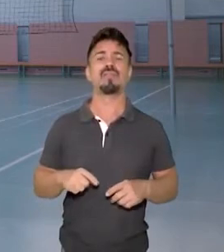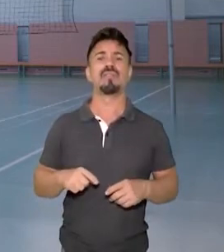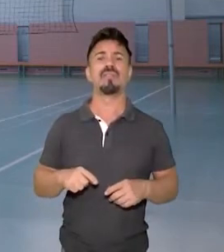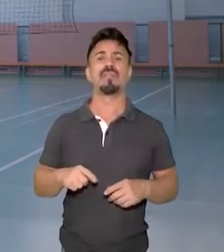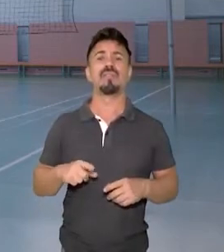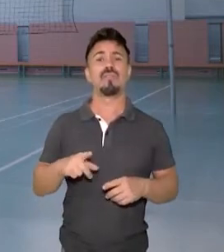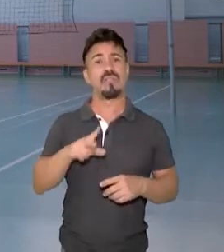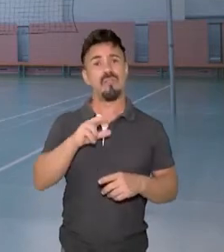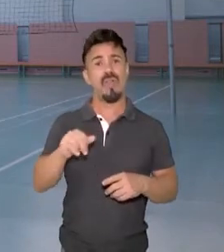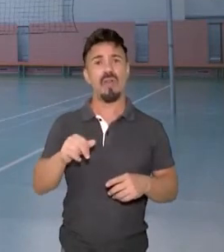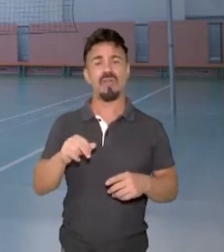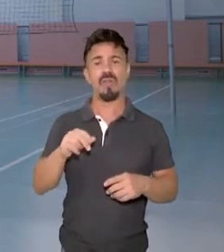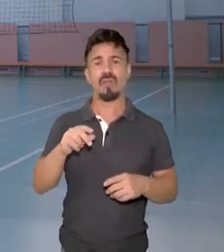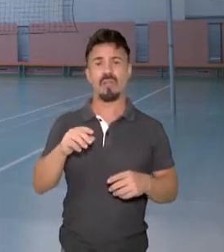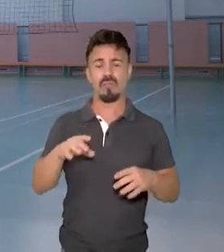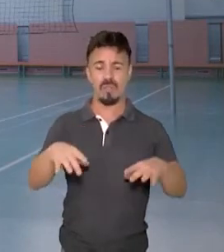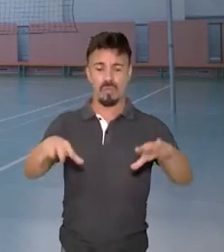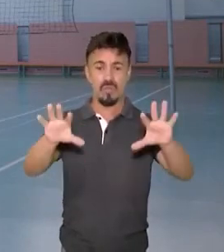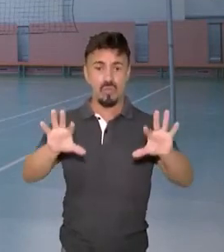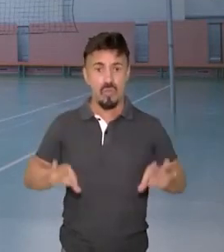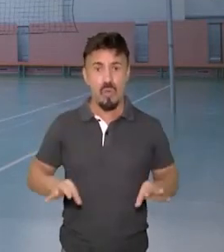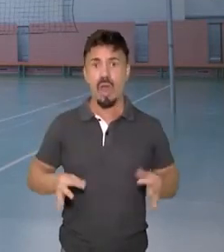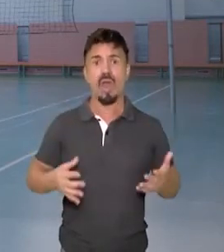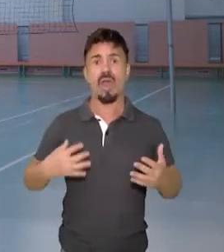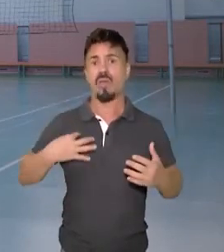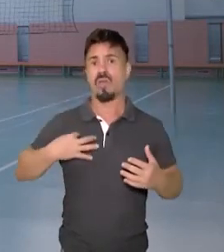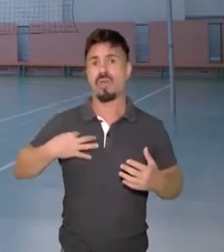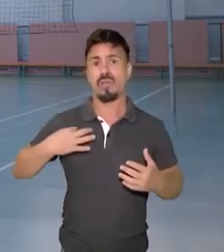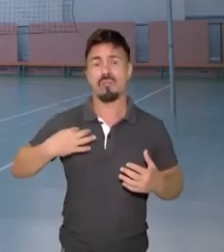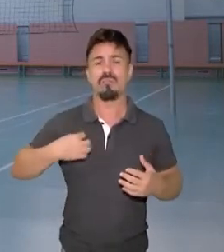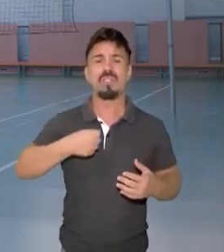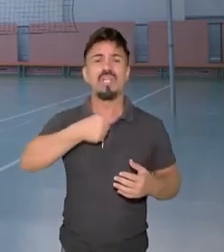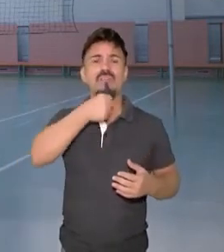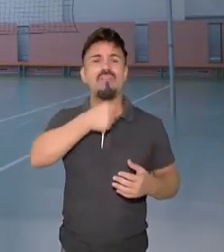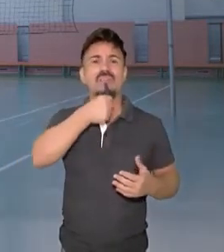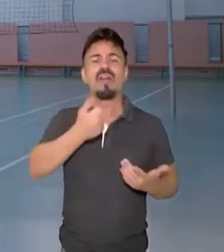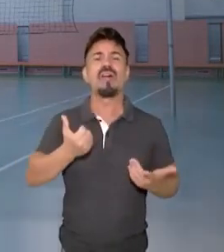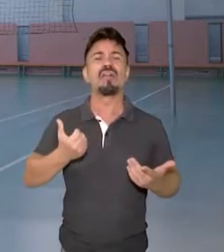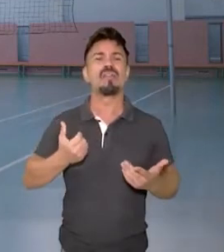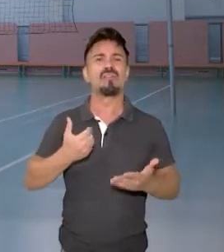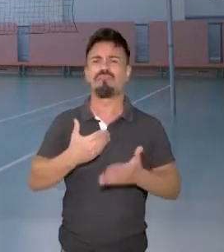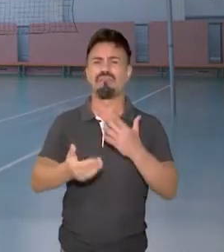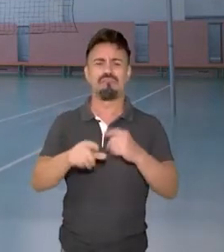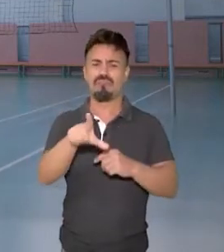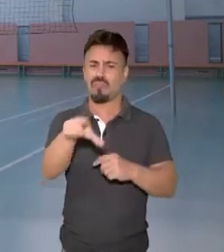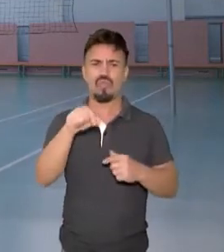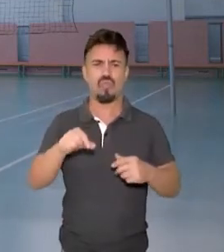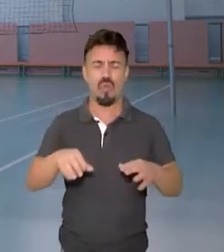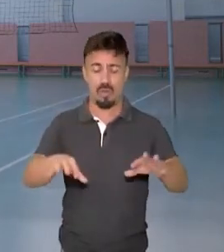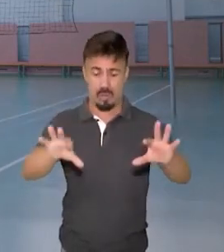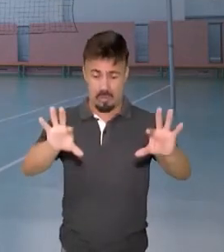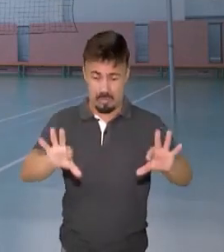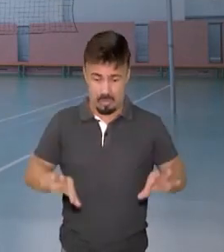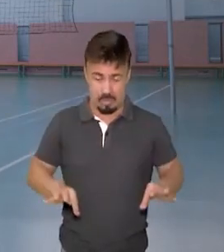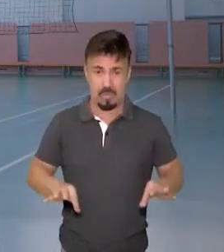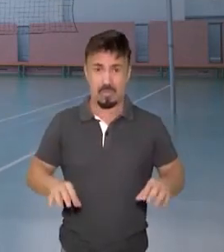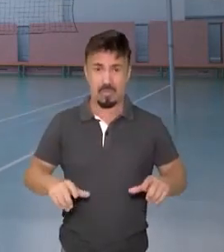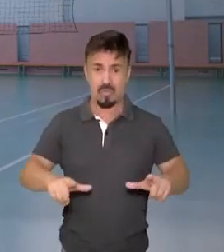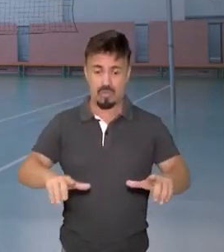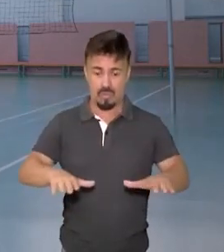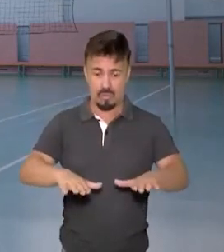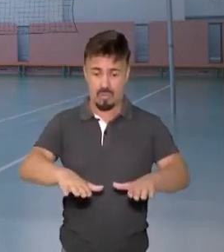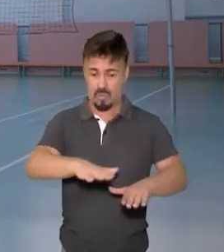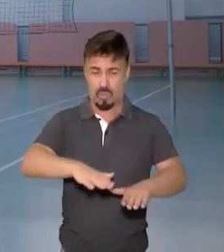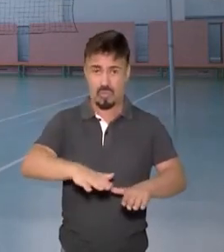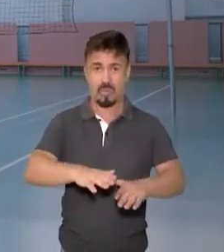vão é utilizar uma toalha ou uma uma camiseta velha como você preferir o que vocês o que tiver ao câncer de vocês